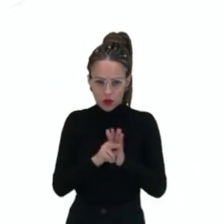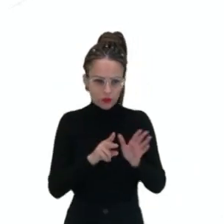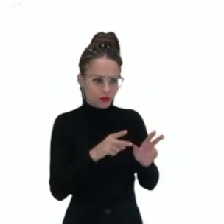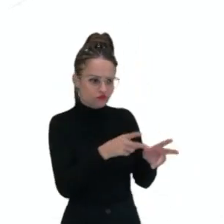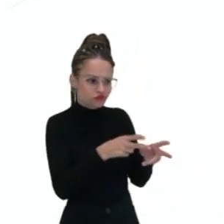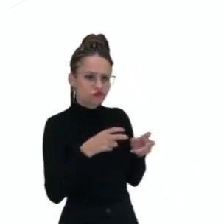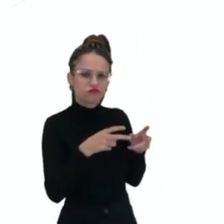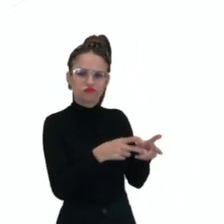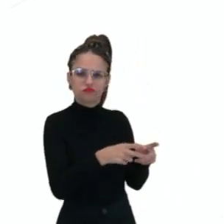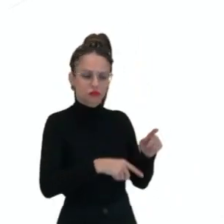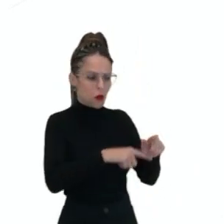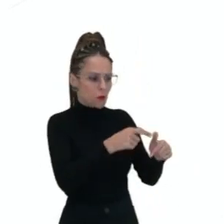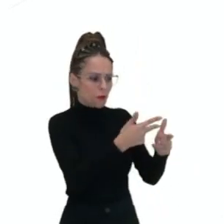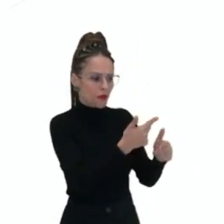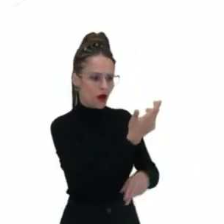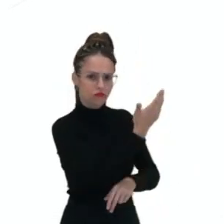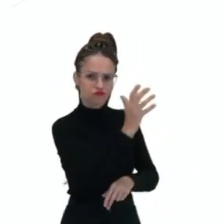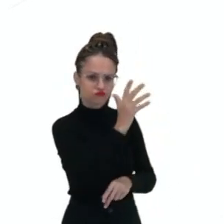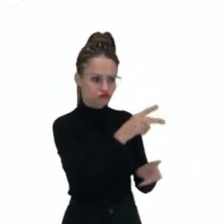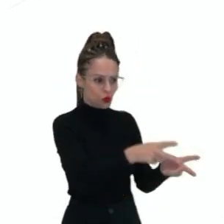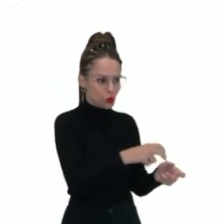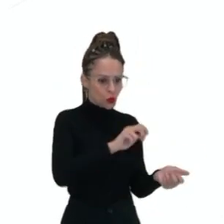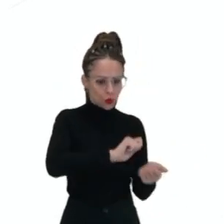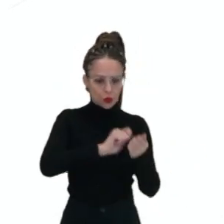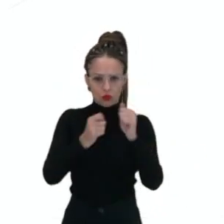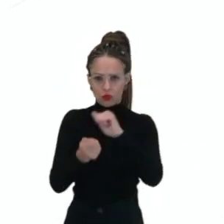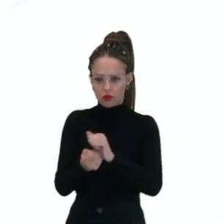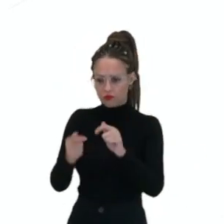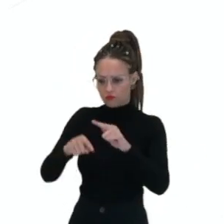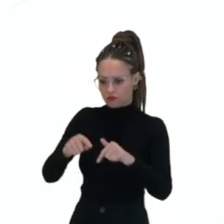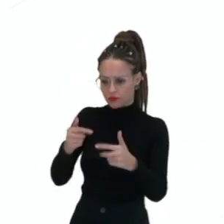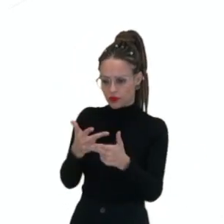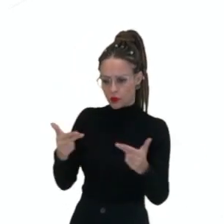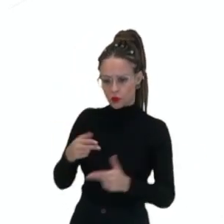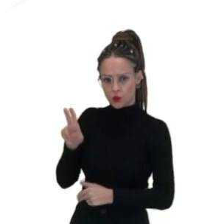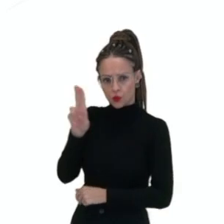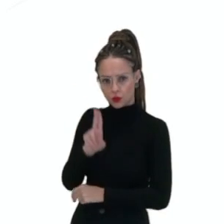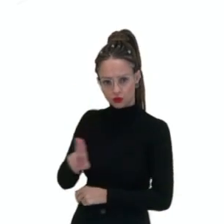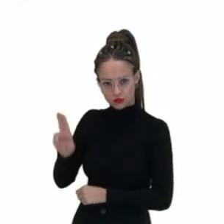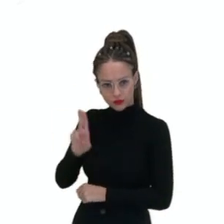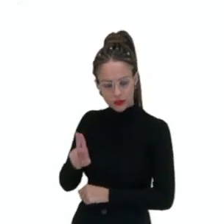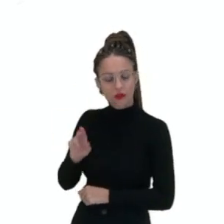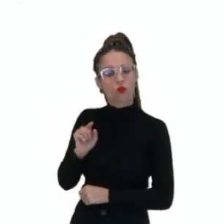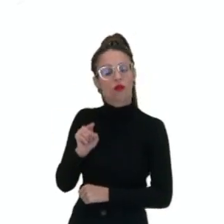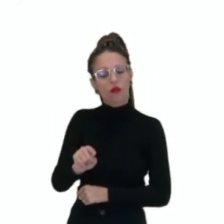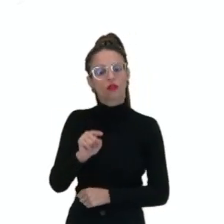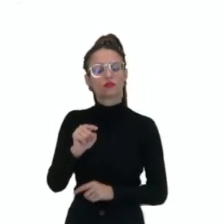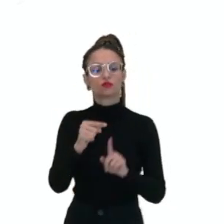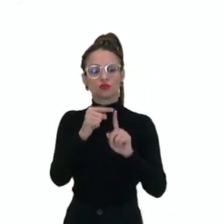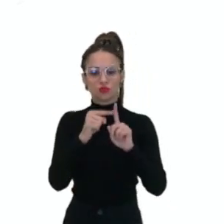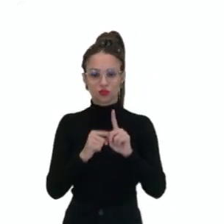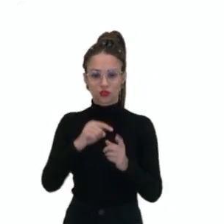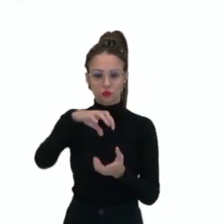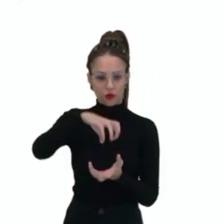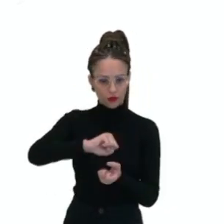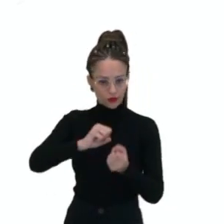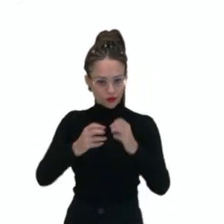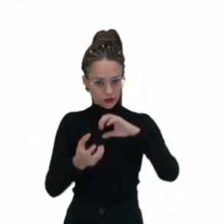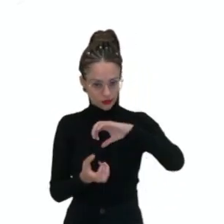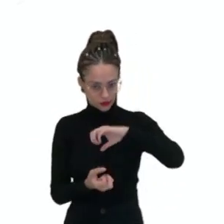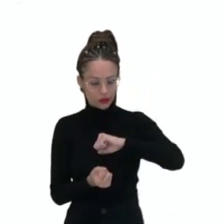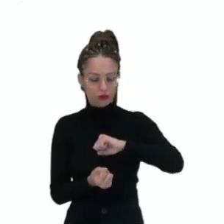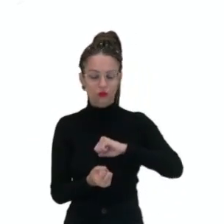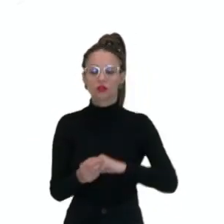dos recursos naturais em algo útil ou um bem, esta forma de artesanato, de produção, né, que é